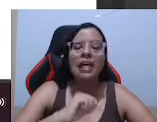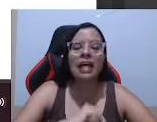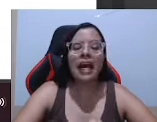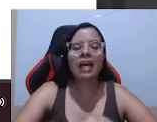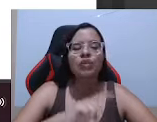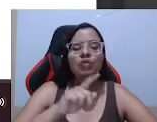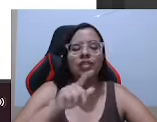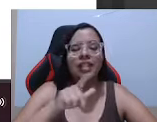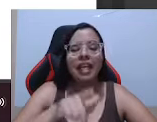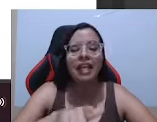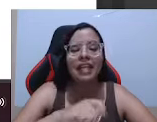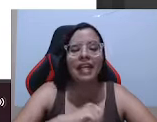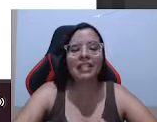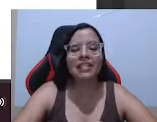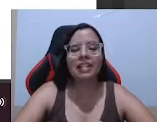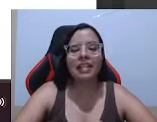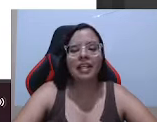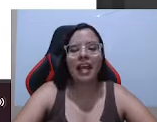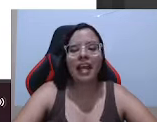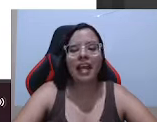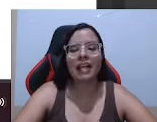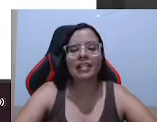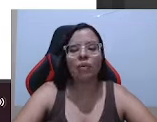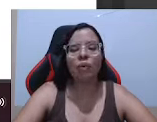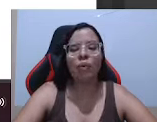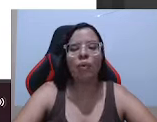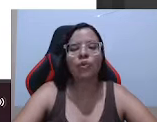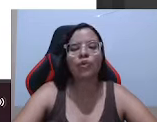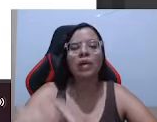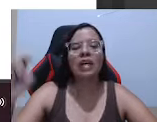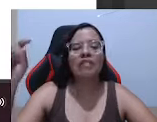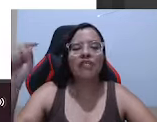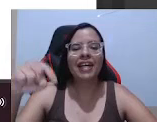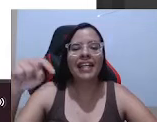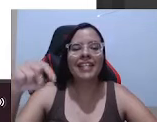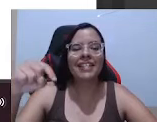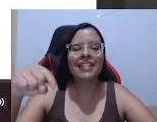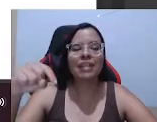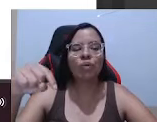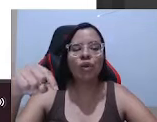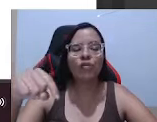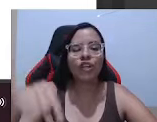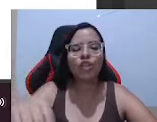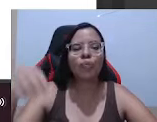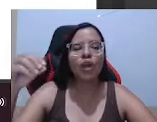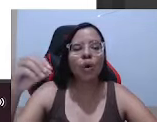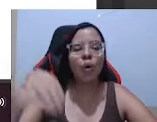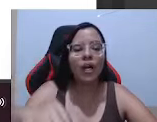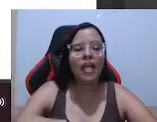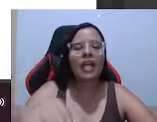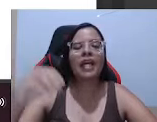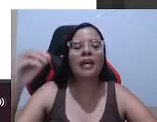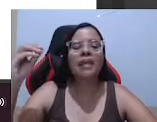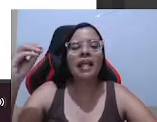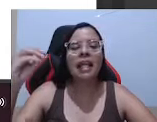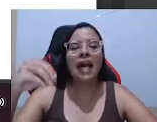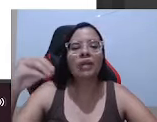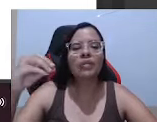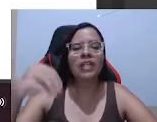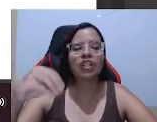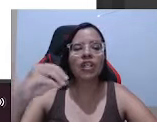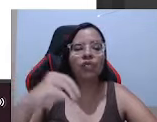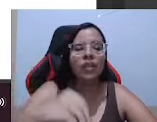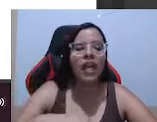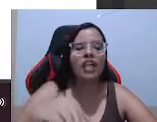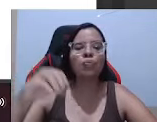você. Caso você tenha interesse em realizar o concurso, vai ficar na descrição do vídeo o link